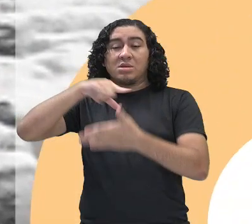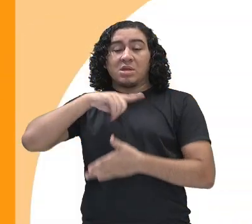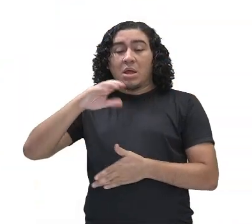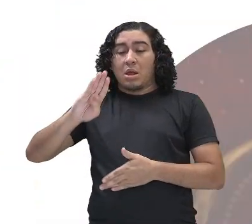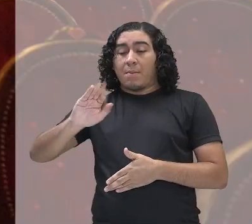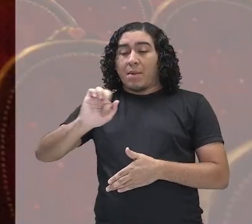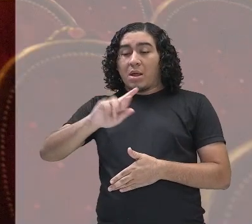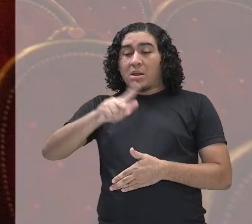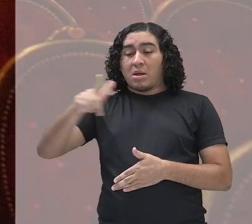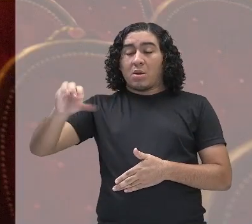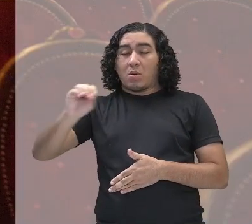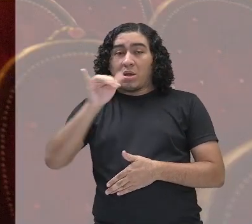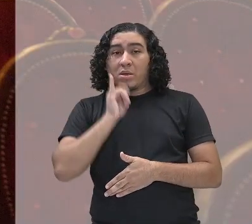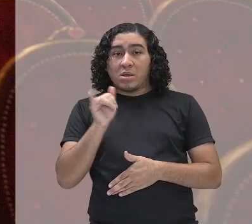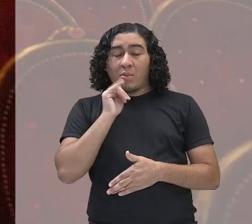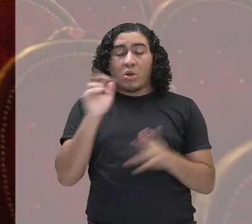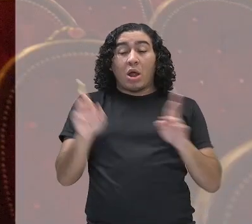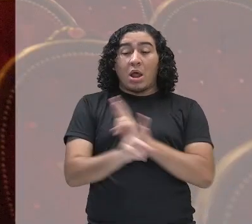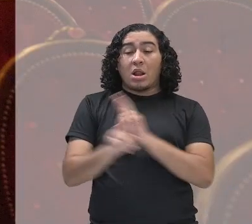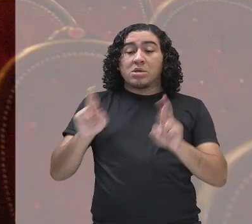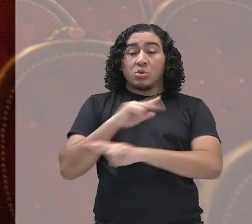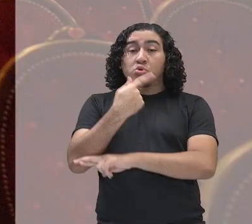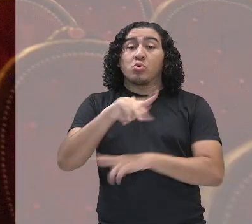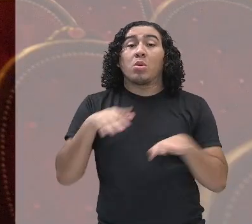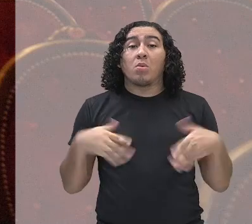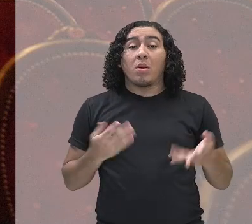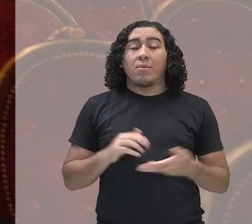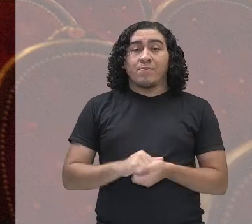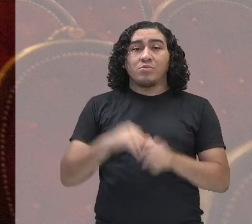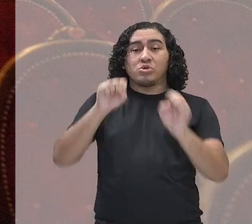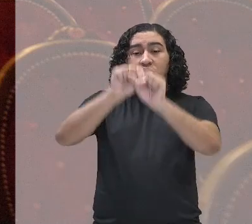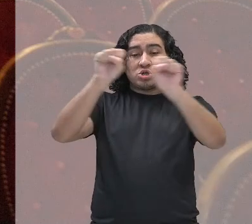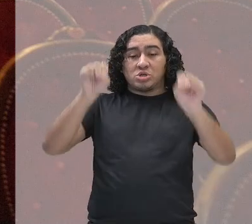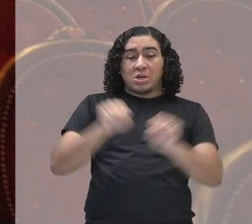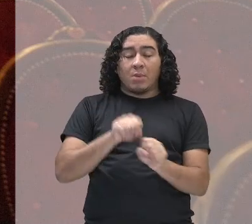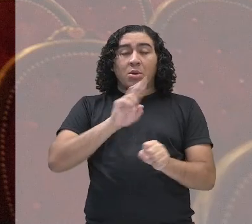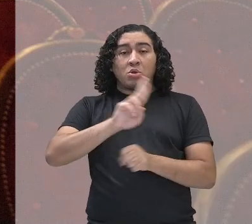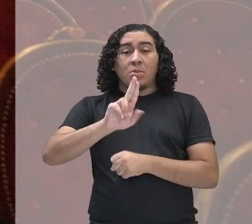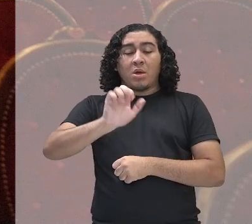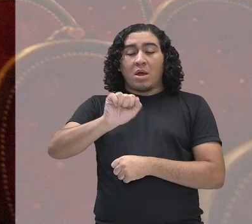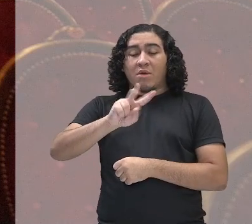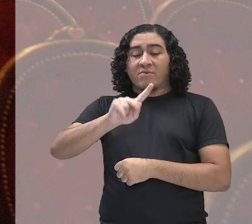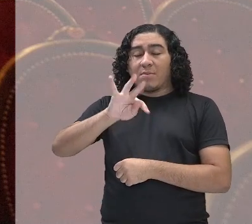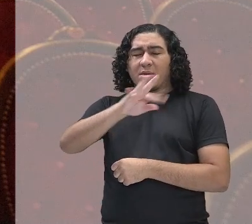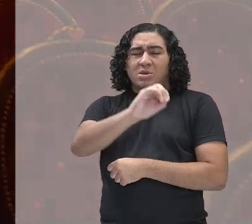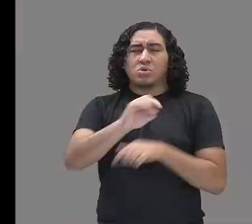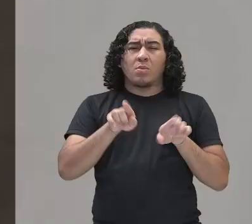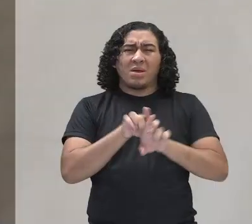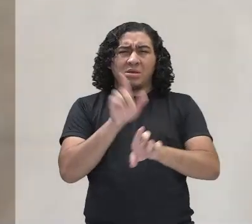da borracha, a gente conhece como o sistema de aviamento. Professor, o que